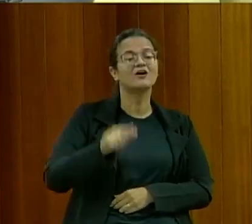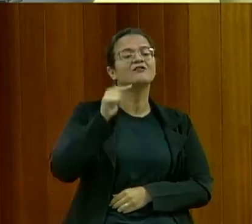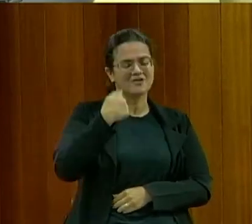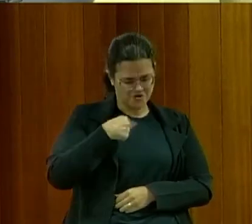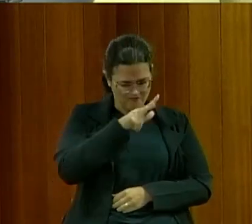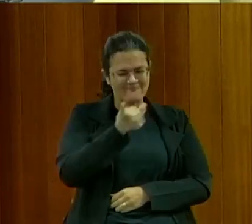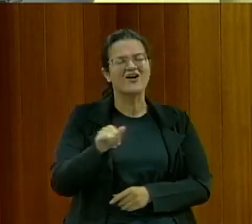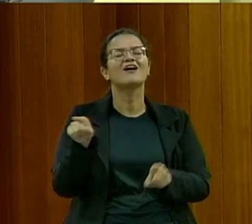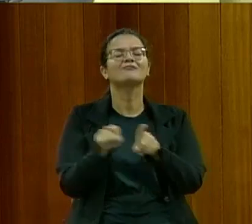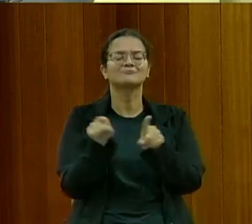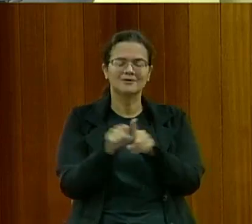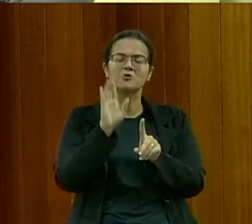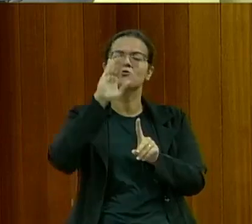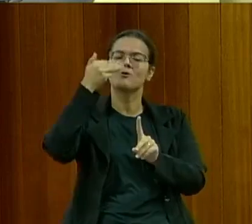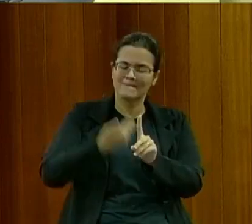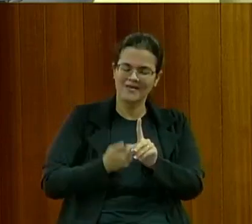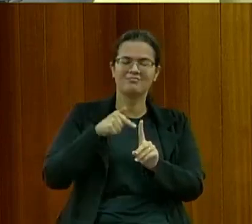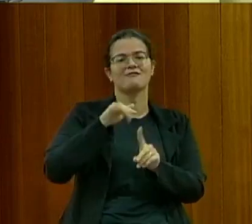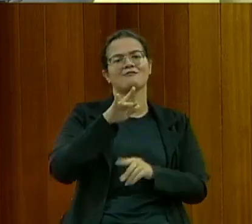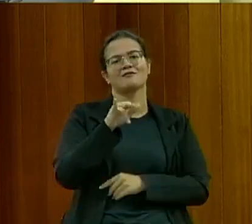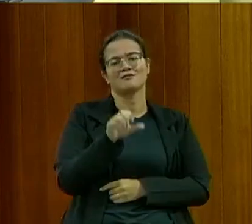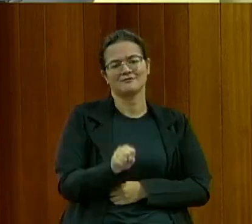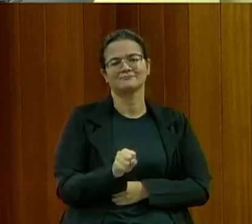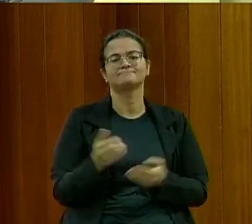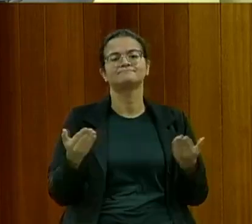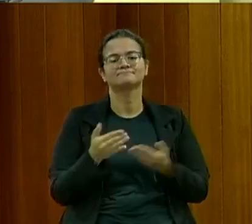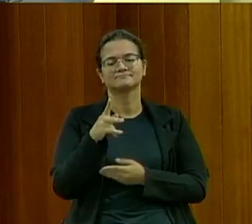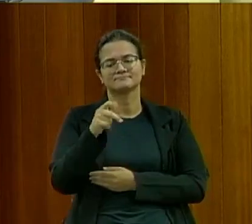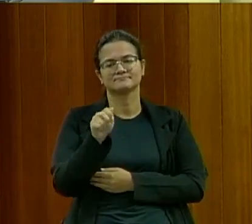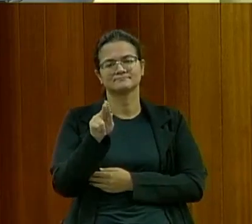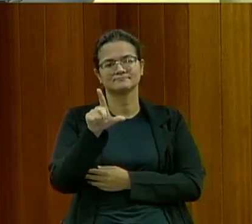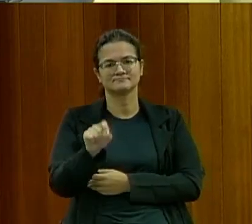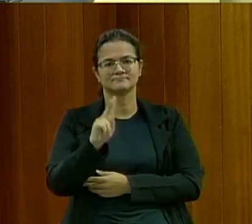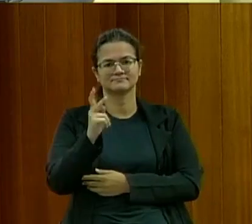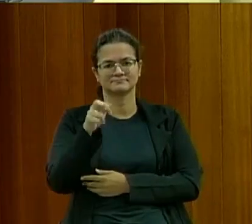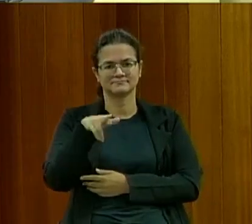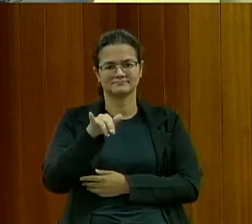certeza. Vereador Paulo Henrique, com a palavra, vereador Paulo Henrique da farmácia.